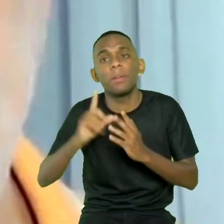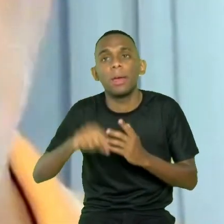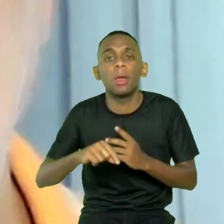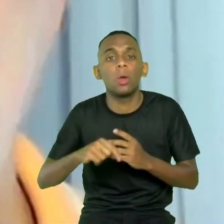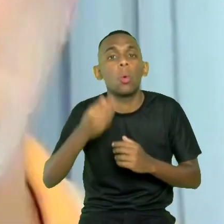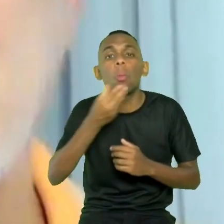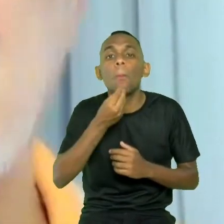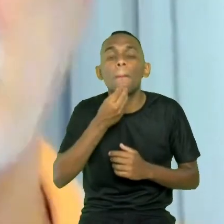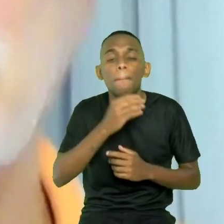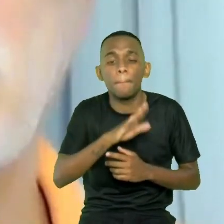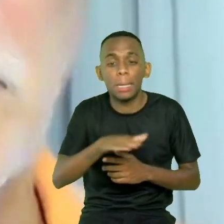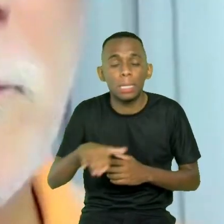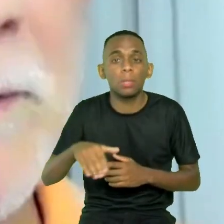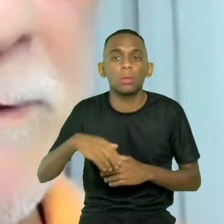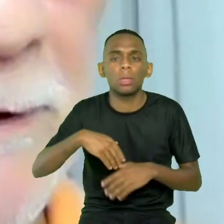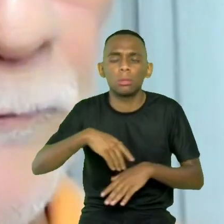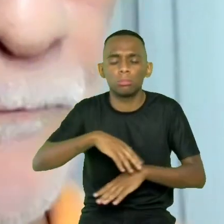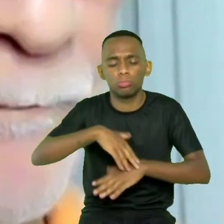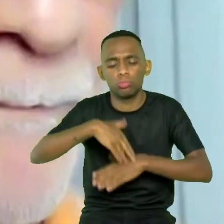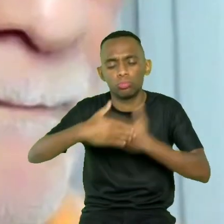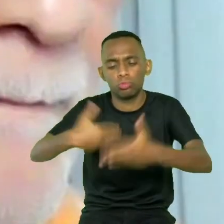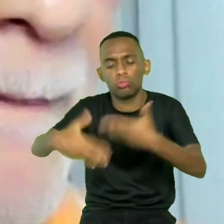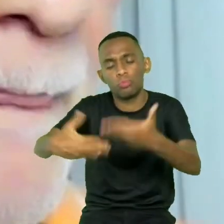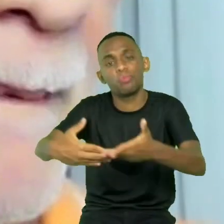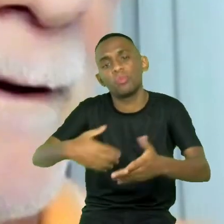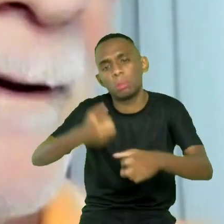Poeta, da editora Dimensão.